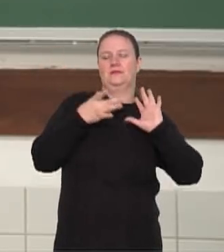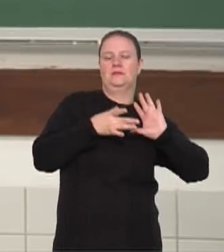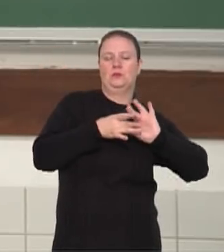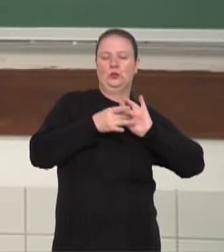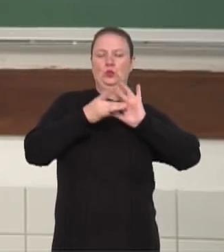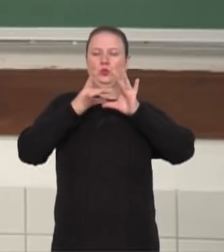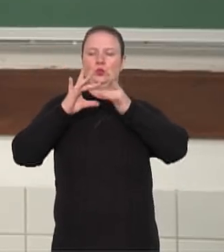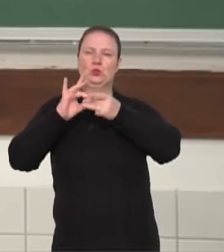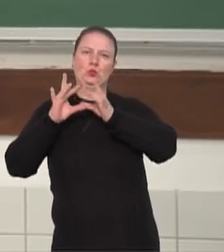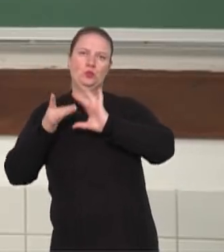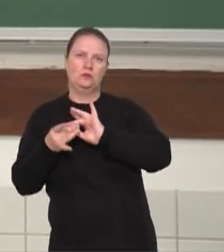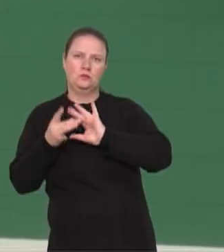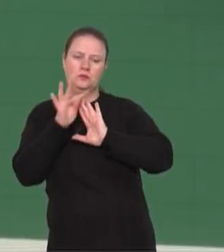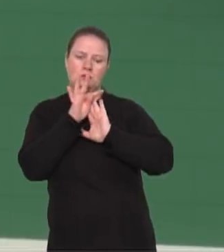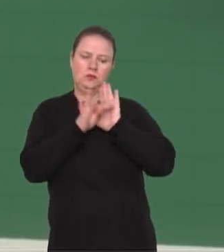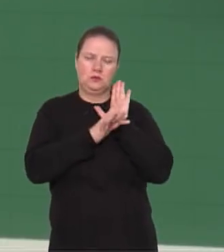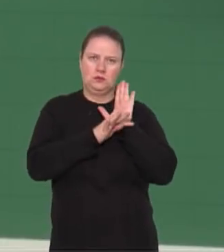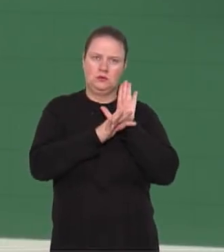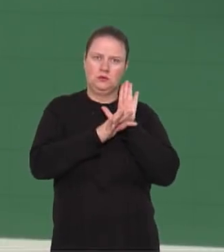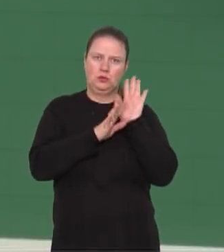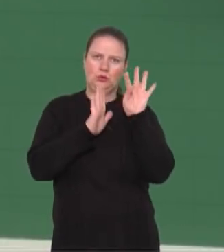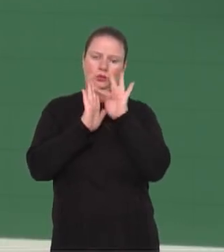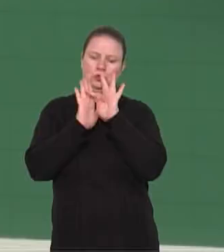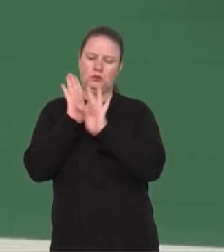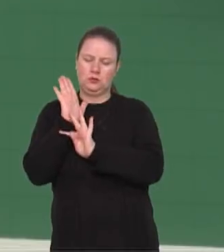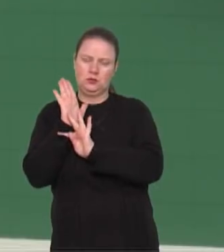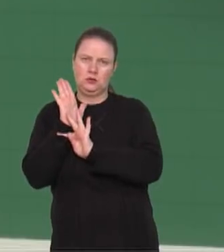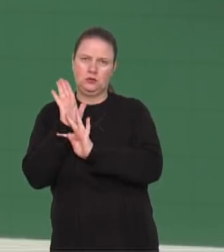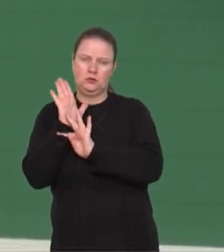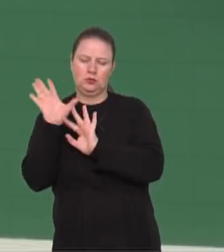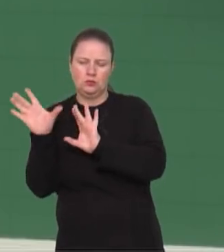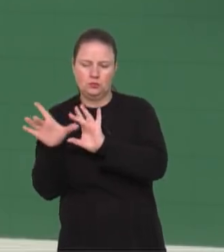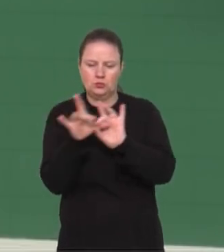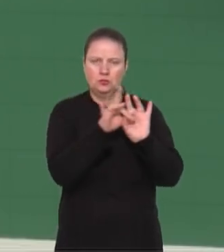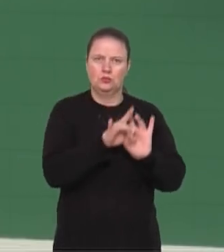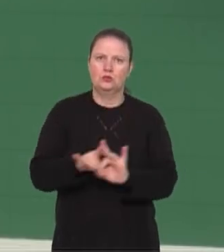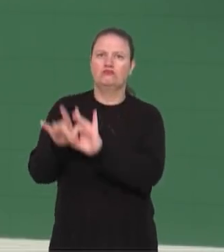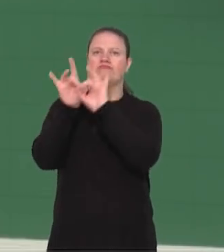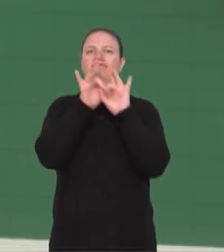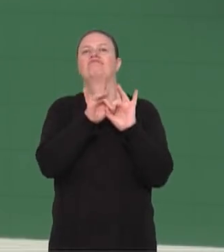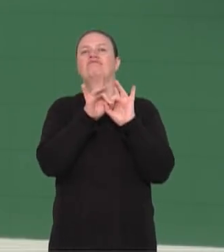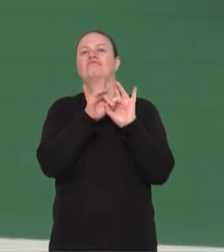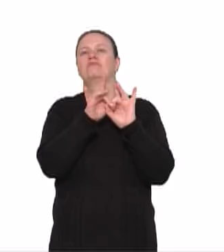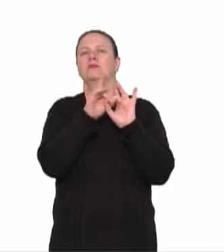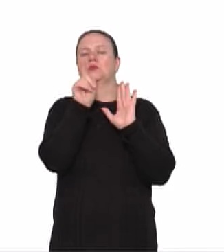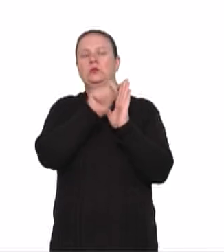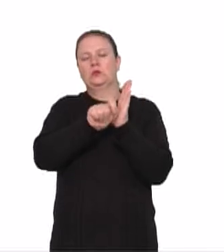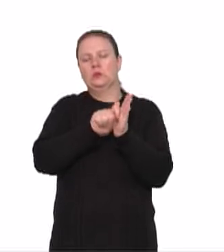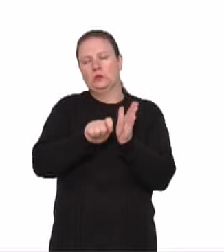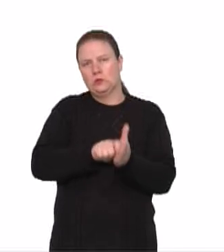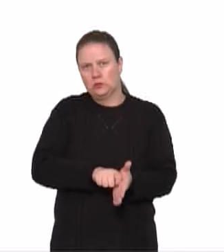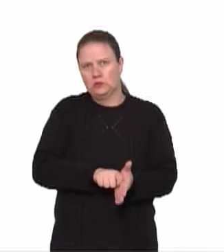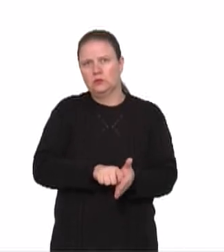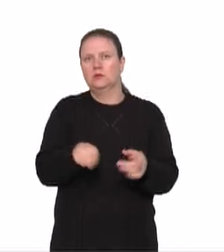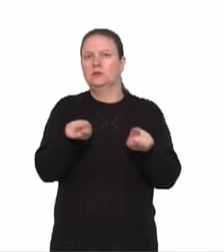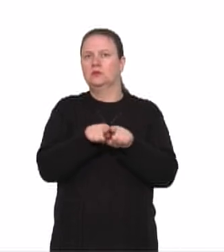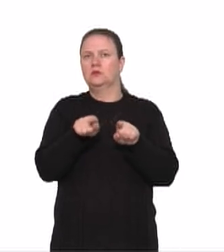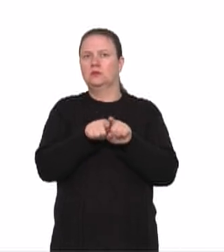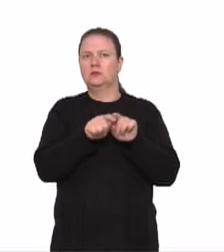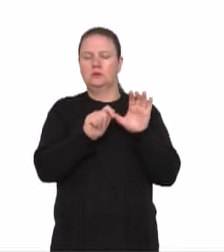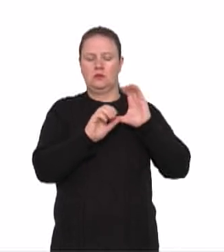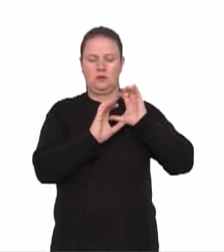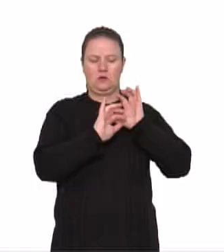intertextualidade com os assuntos que nós discutimos nas aulas anteriores, né? Faz a intertextualidade com a transcrição, faz a intertextualidade com o